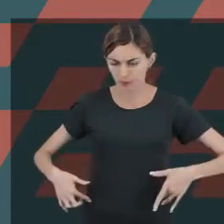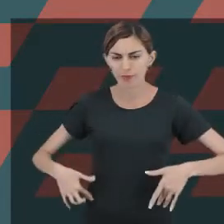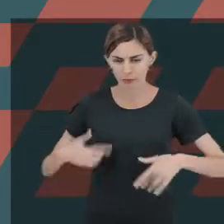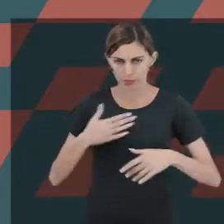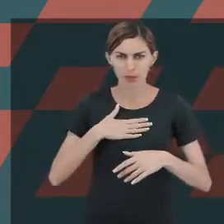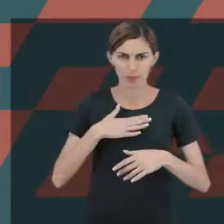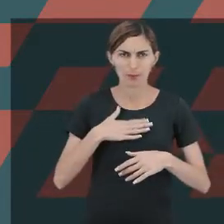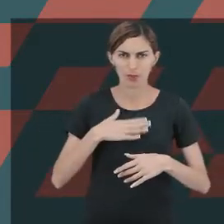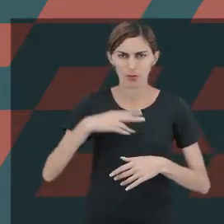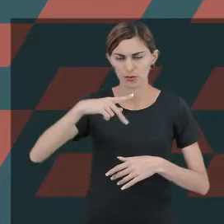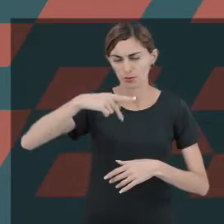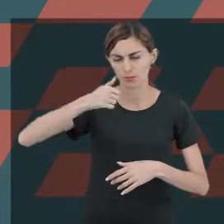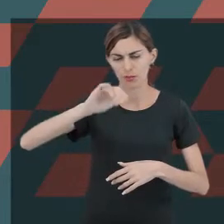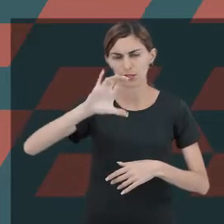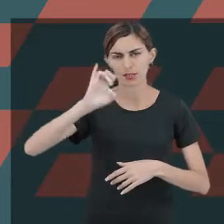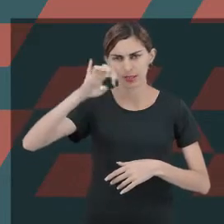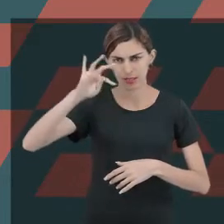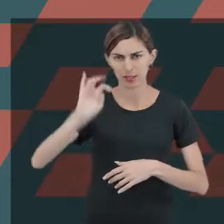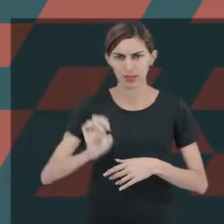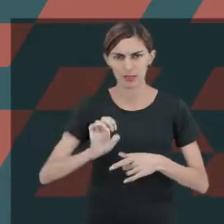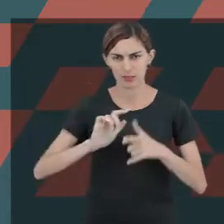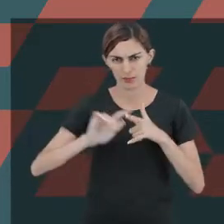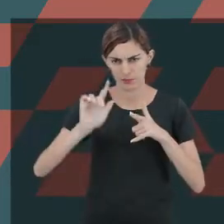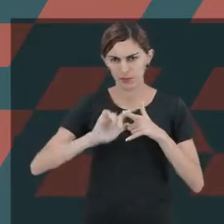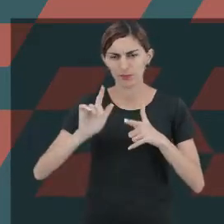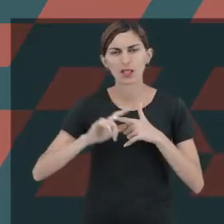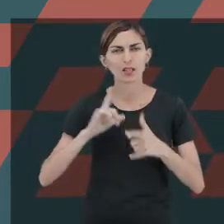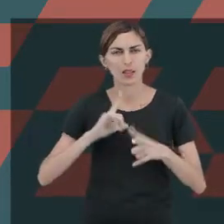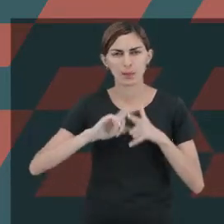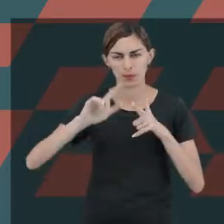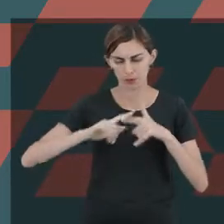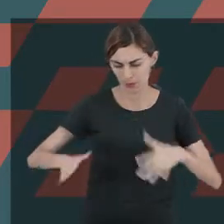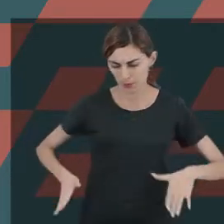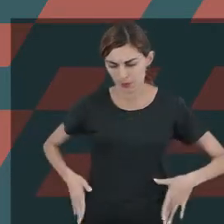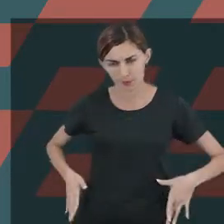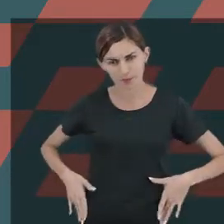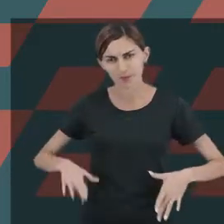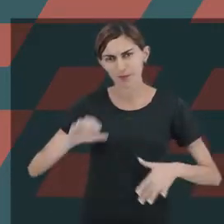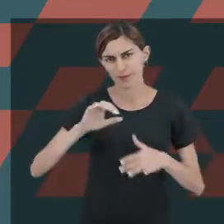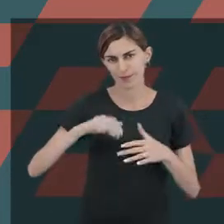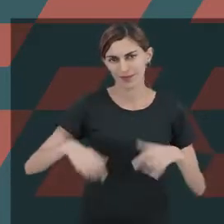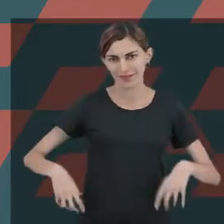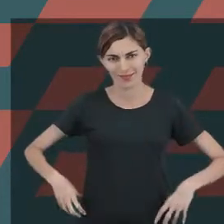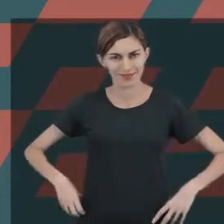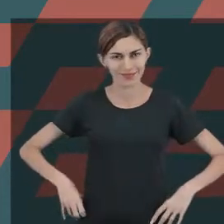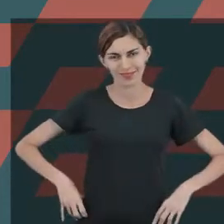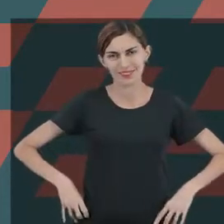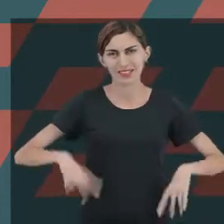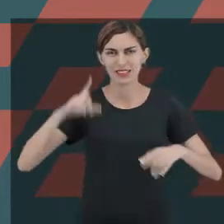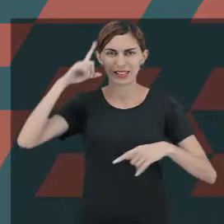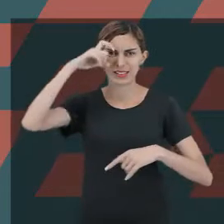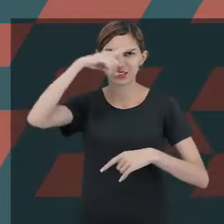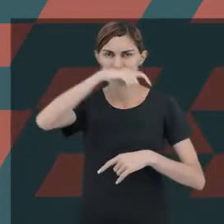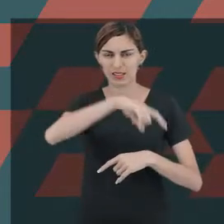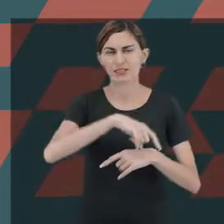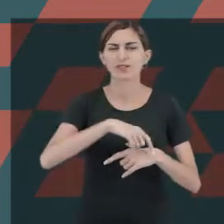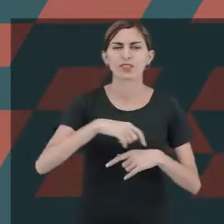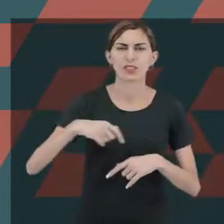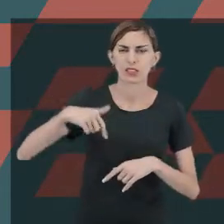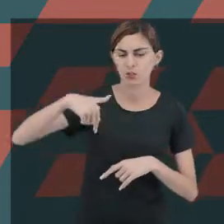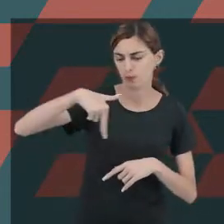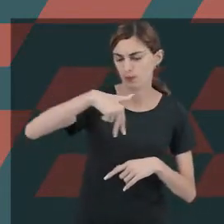com artrogriposes, a grande maioria apresenta com um dos sintomas da